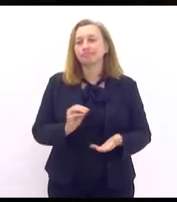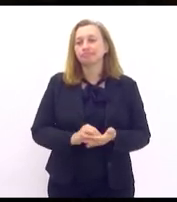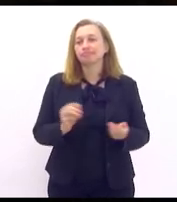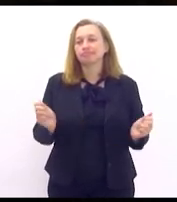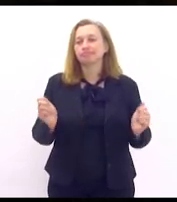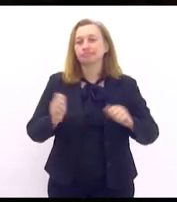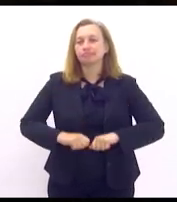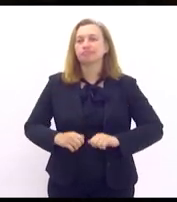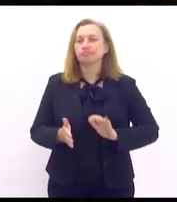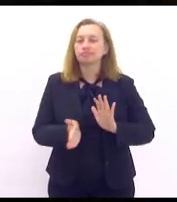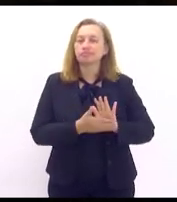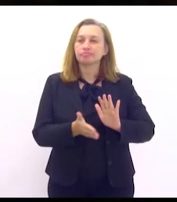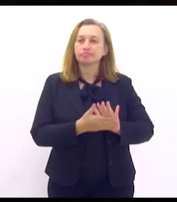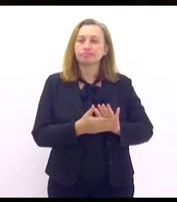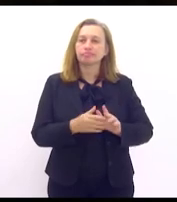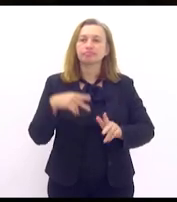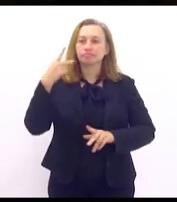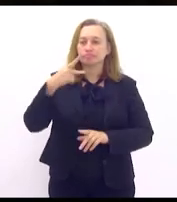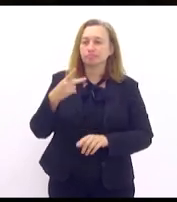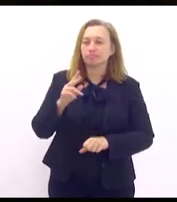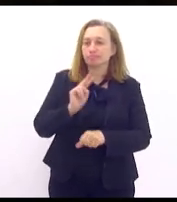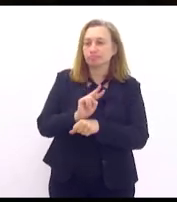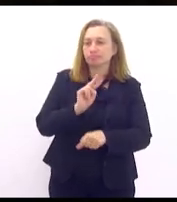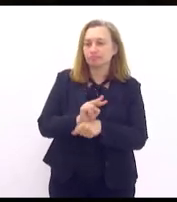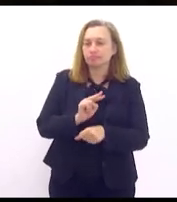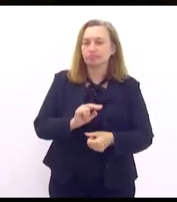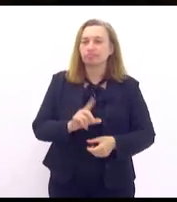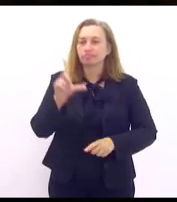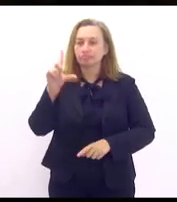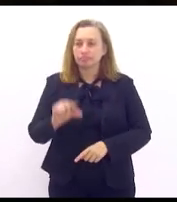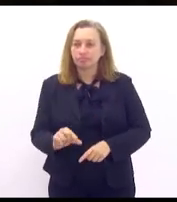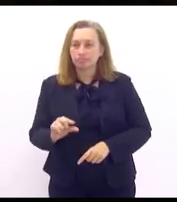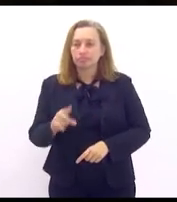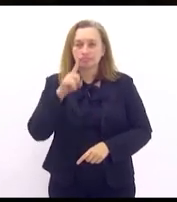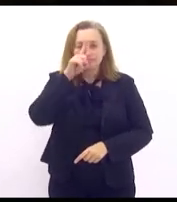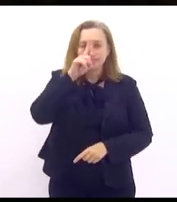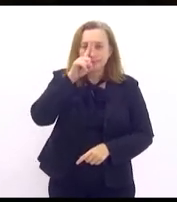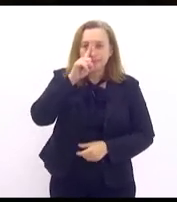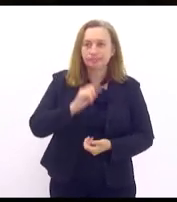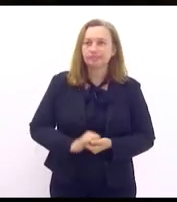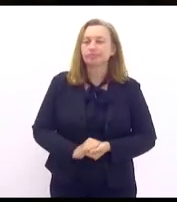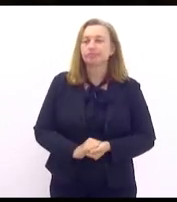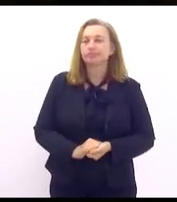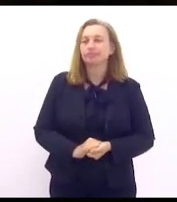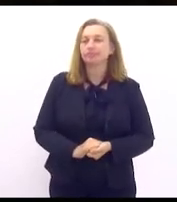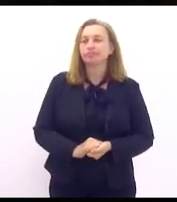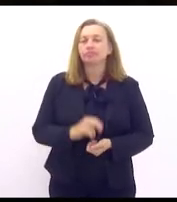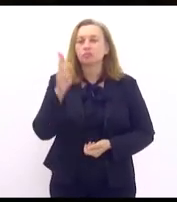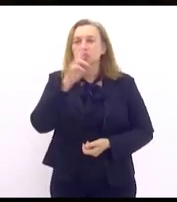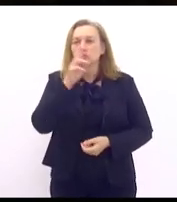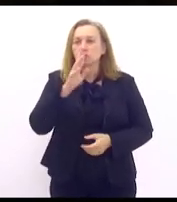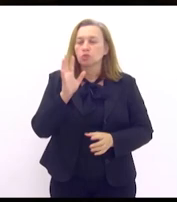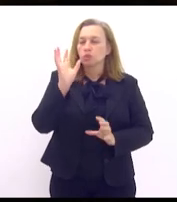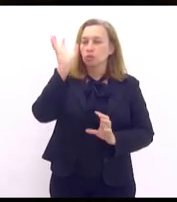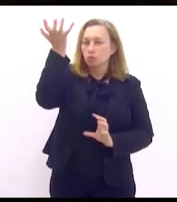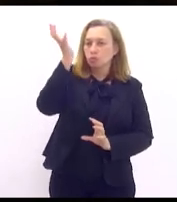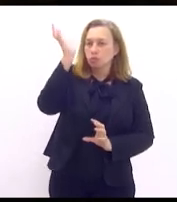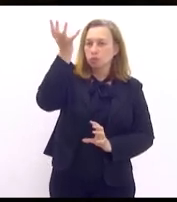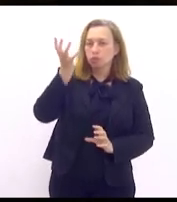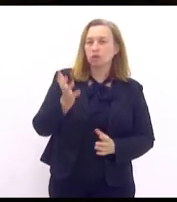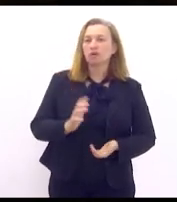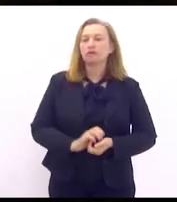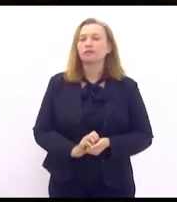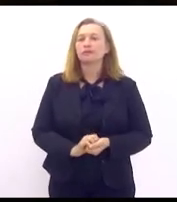incapacidade de se propor políticas de prevenção e redução de riscos. A emergência climática é uma realidade. A